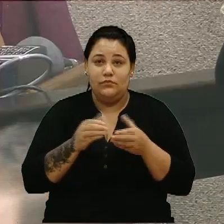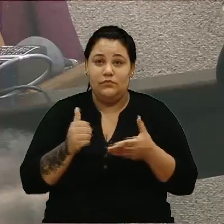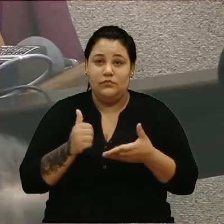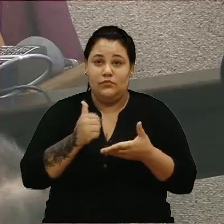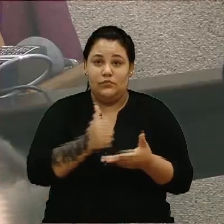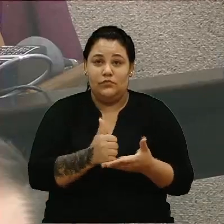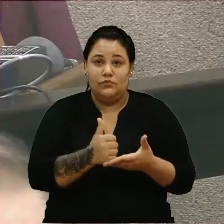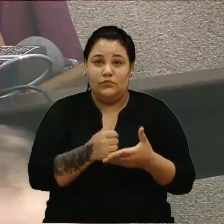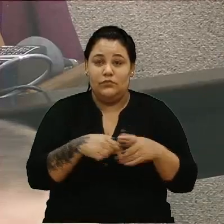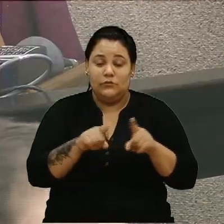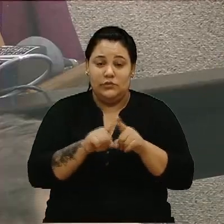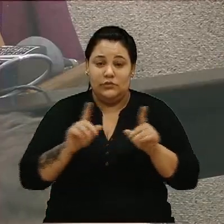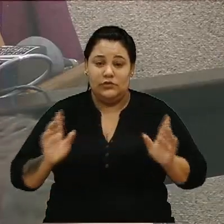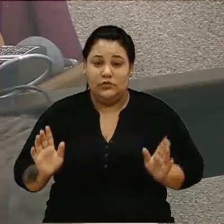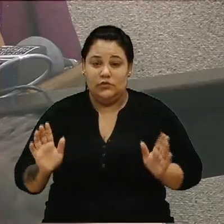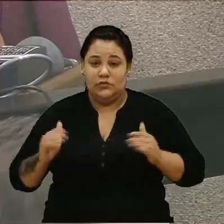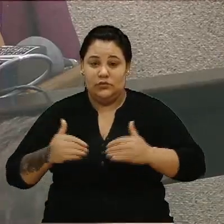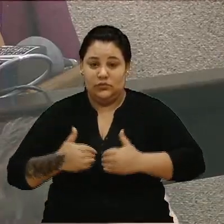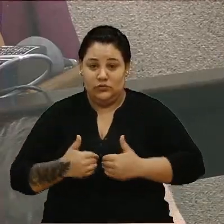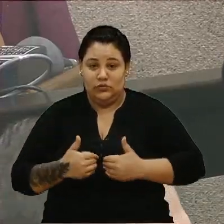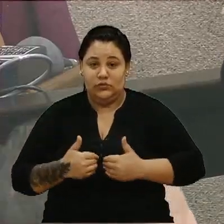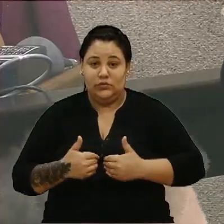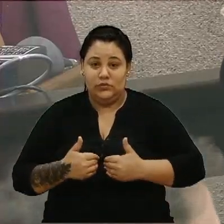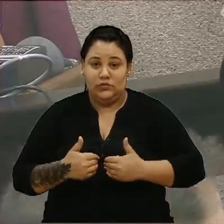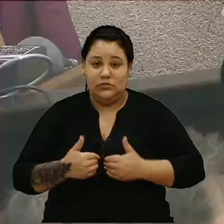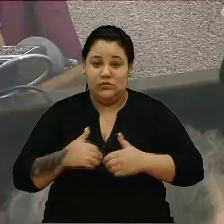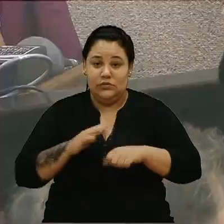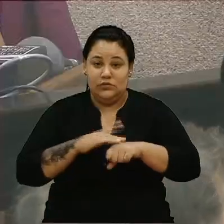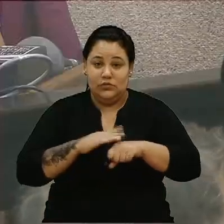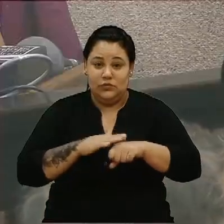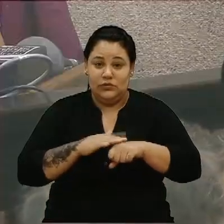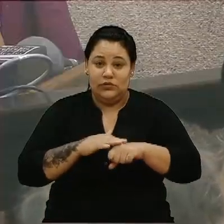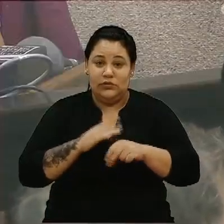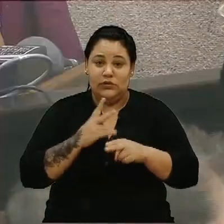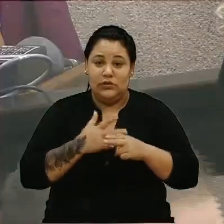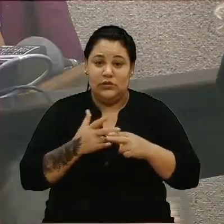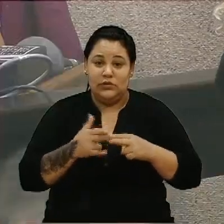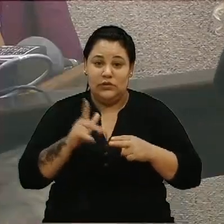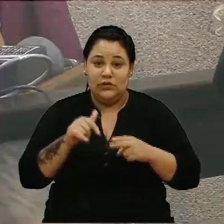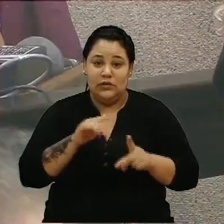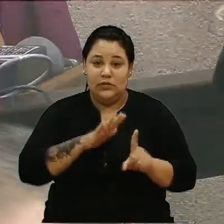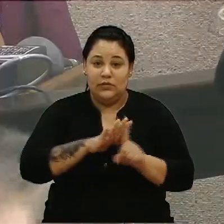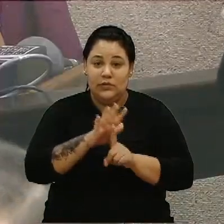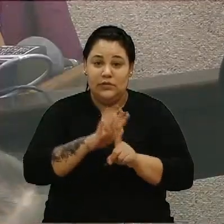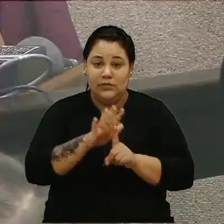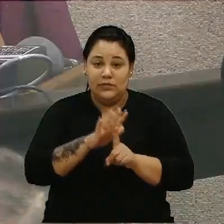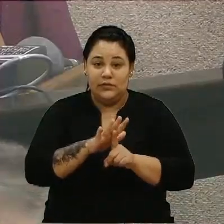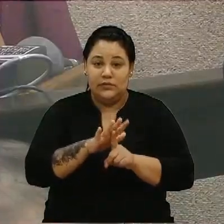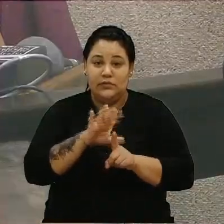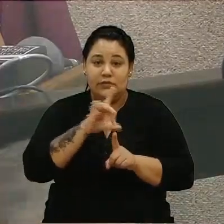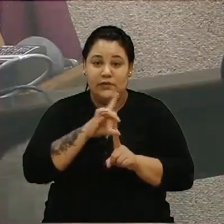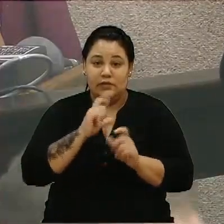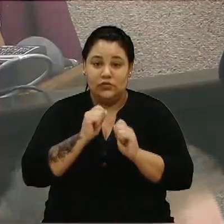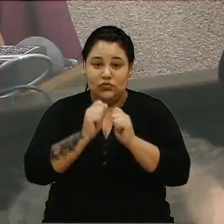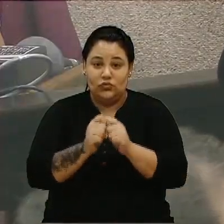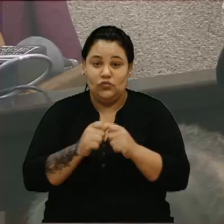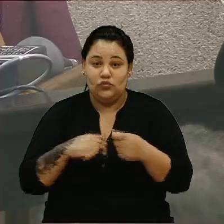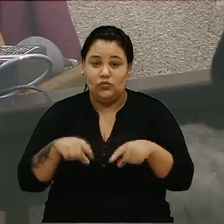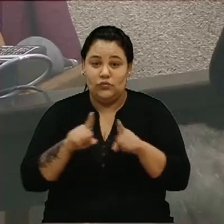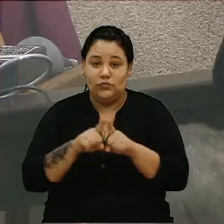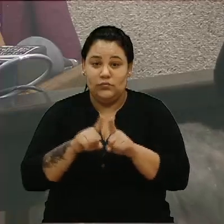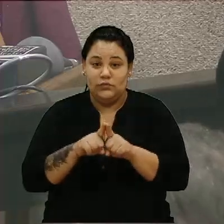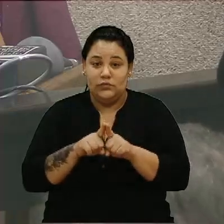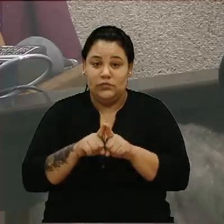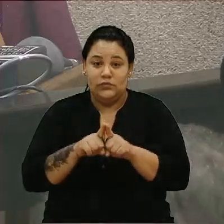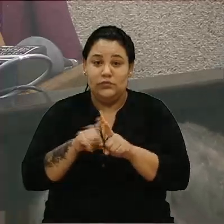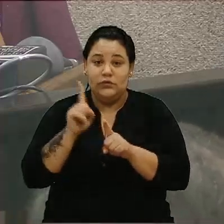Parlamentar do Autista e as doenças raras, e é uma das demandas que eu vou levar para a frente, que